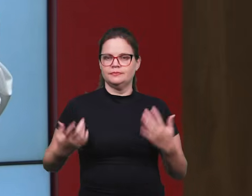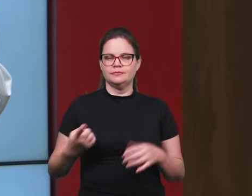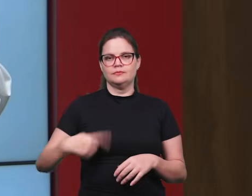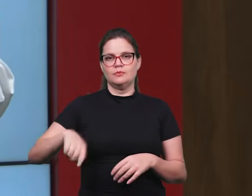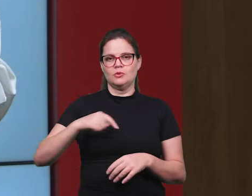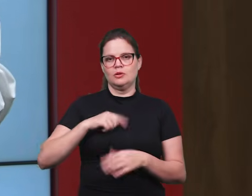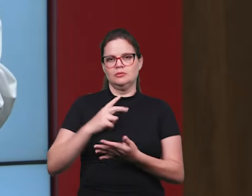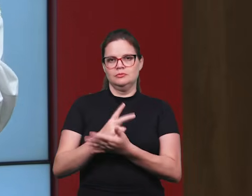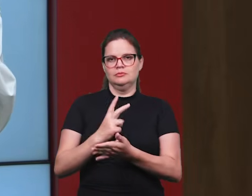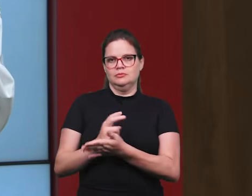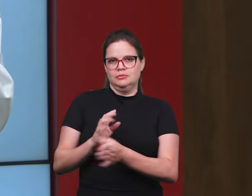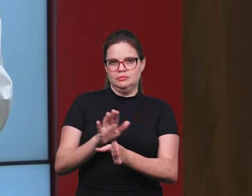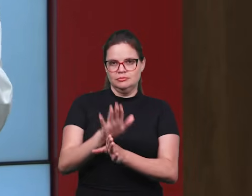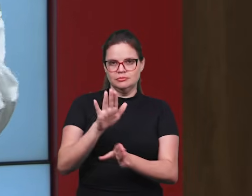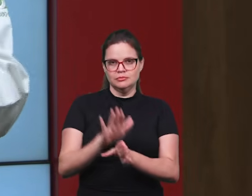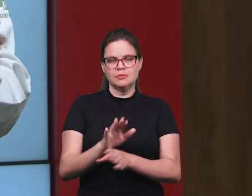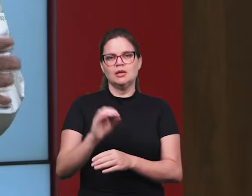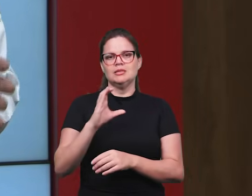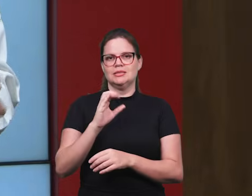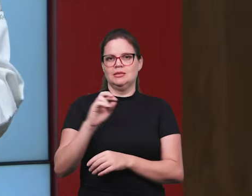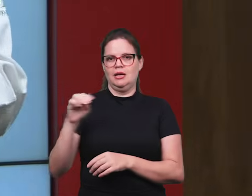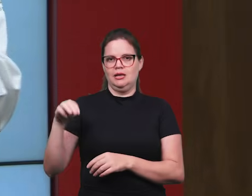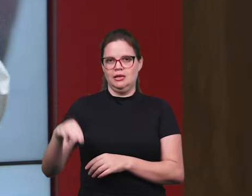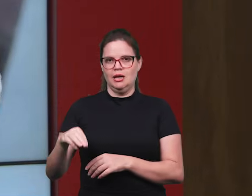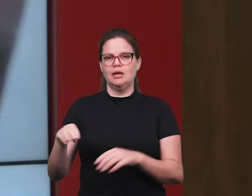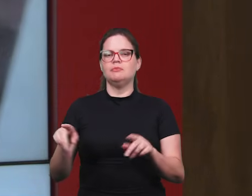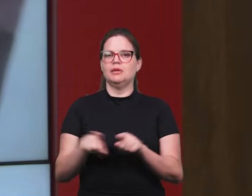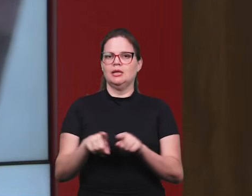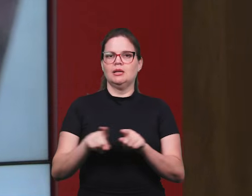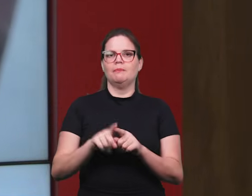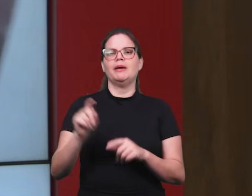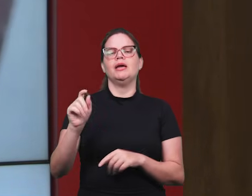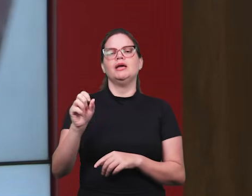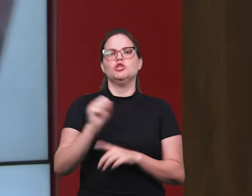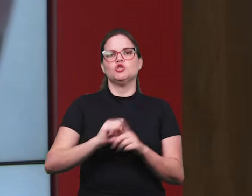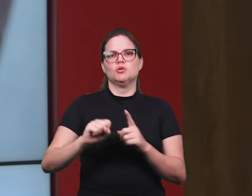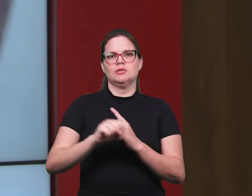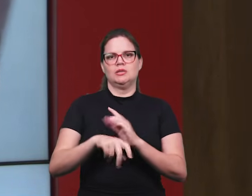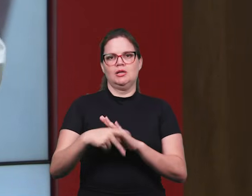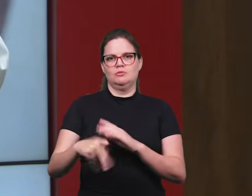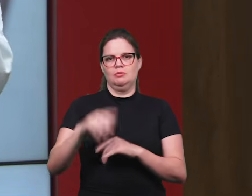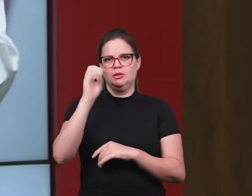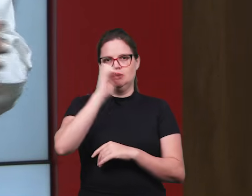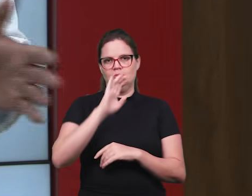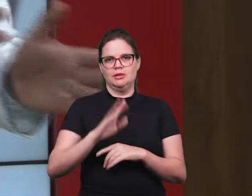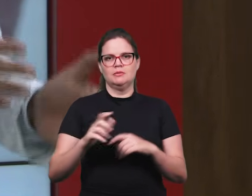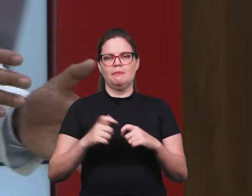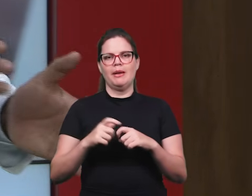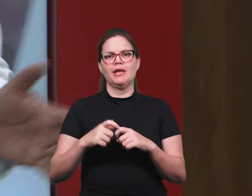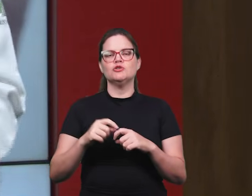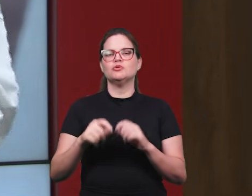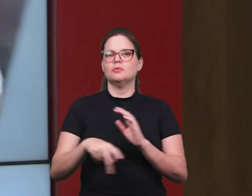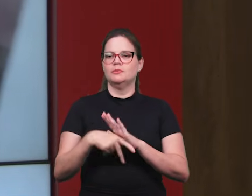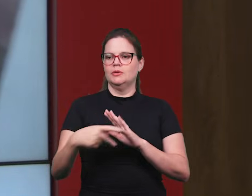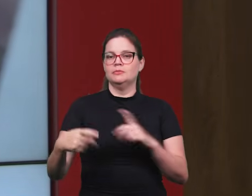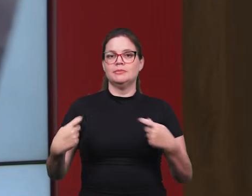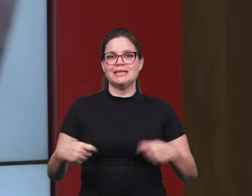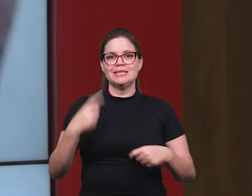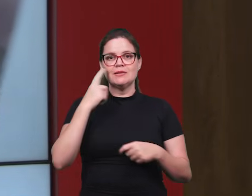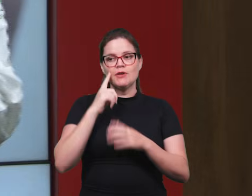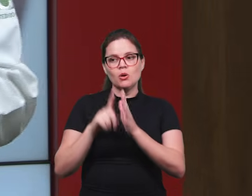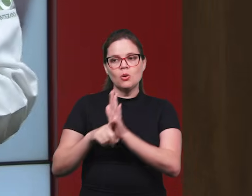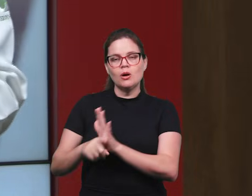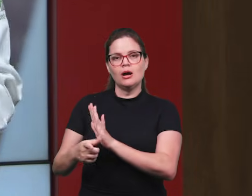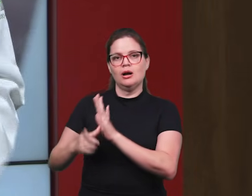recomendação do Conselho Federal de Medicina e da Sociedade Brasileira de Anestesia de fazer consulta pré-anestésica. A consulta